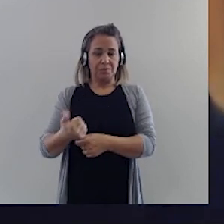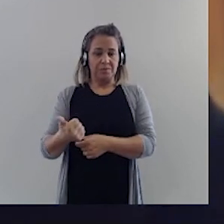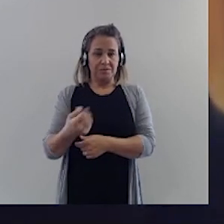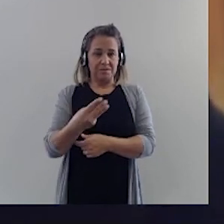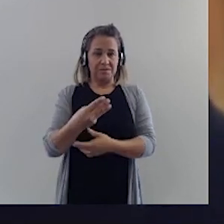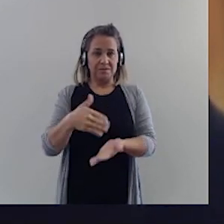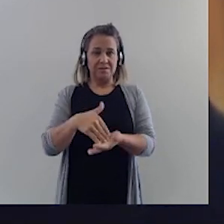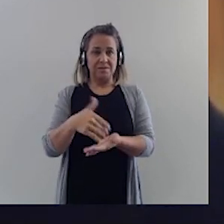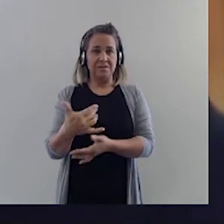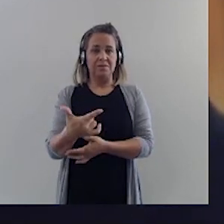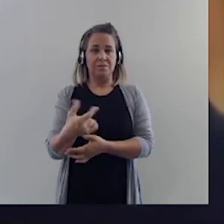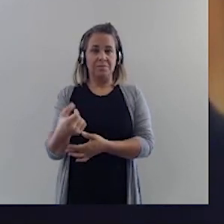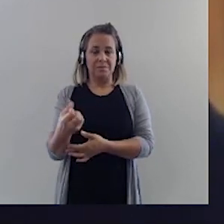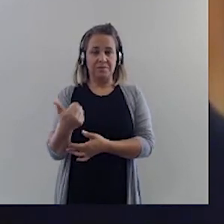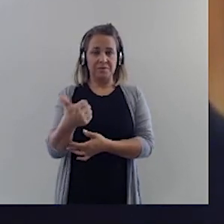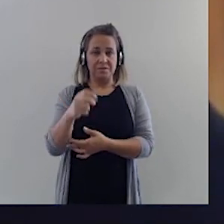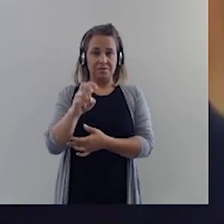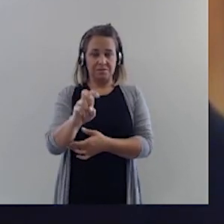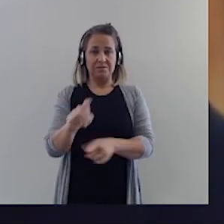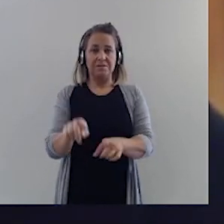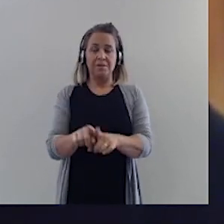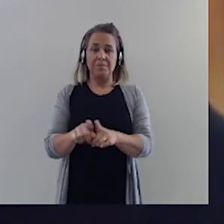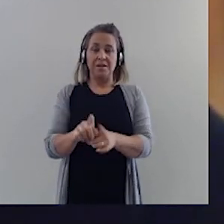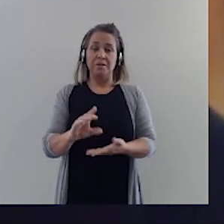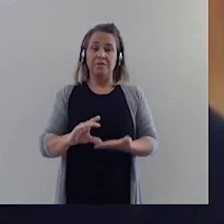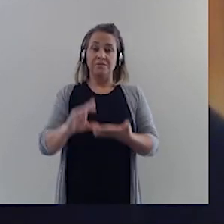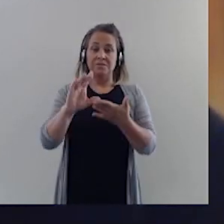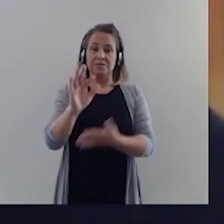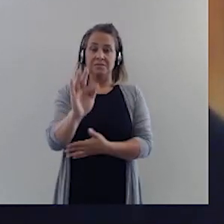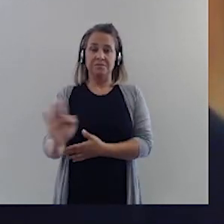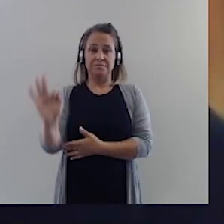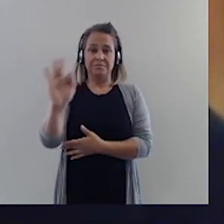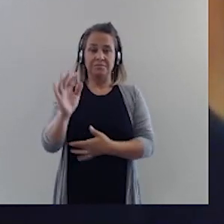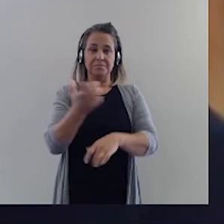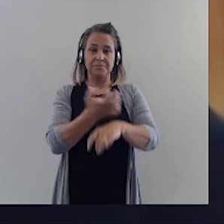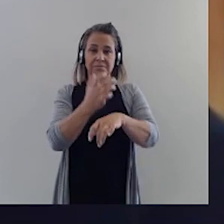2013-2015, foi conselheiro federal pelo Estado da Bahia na gestão